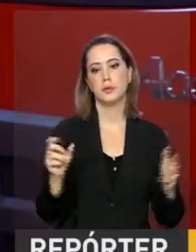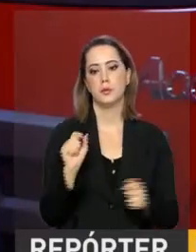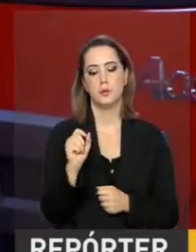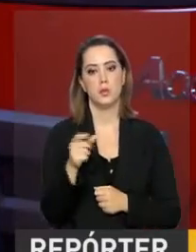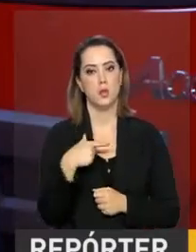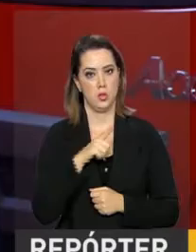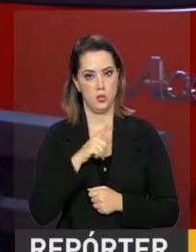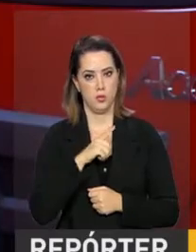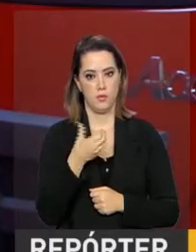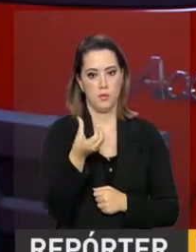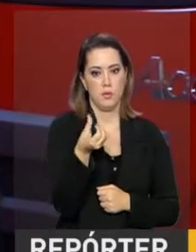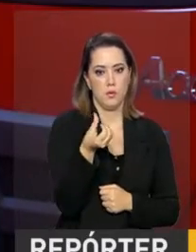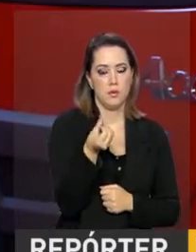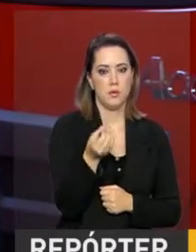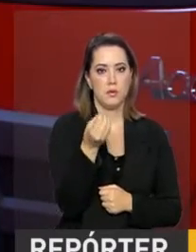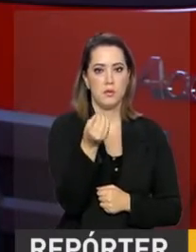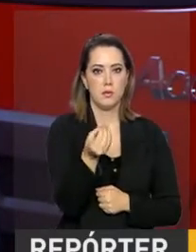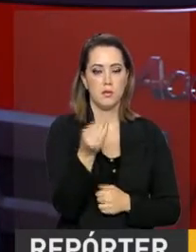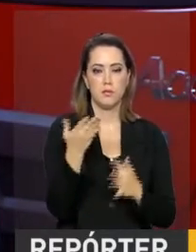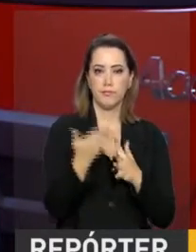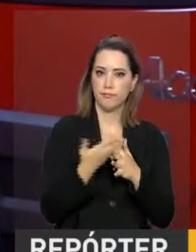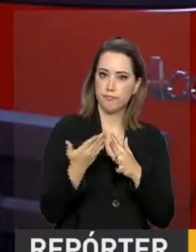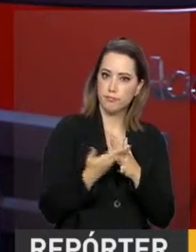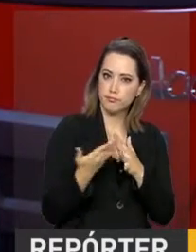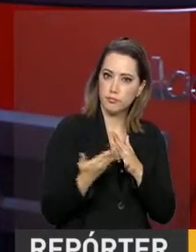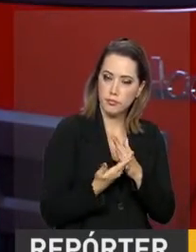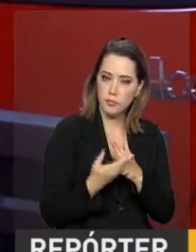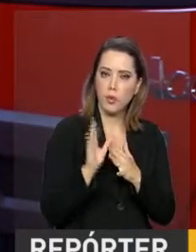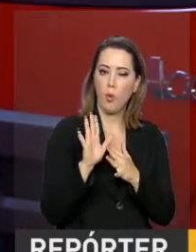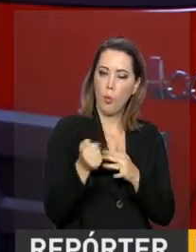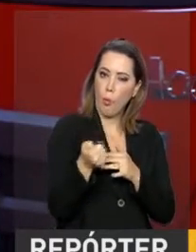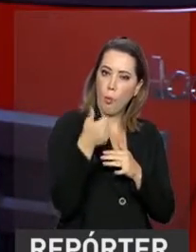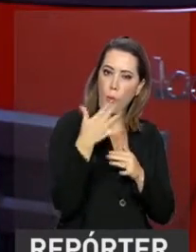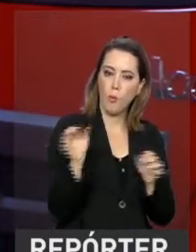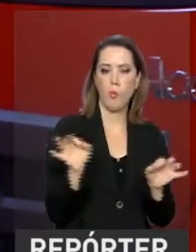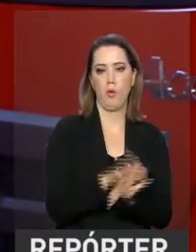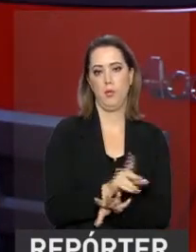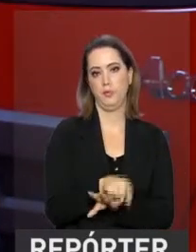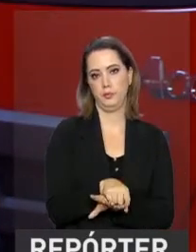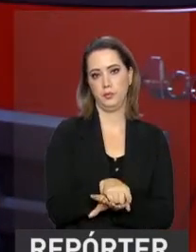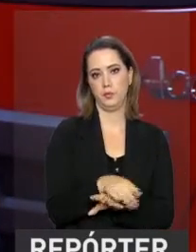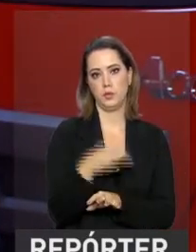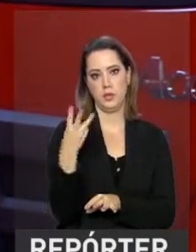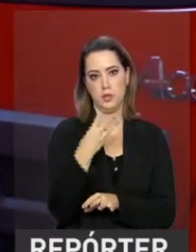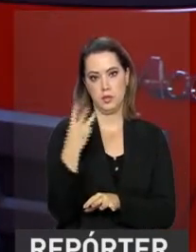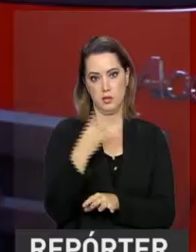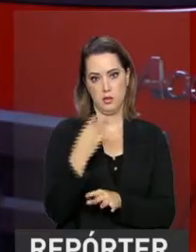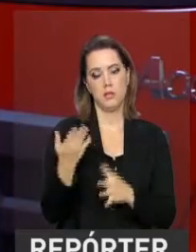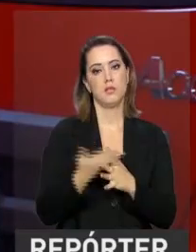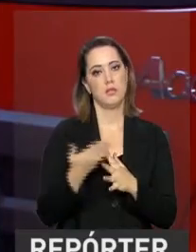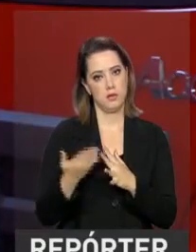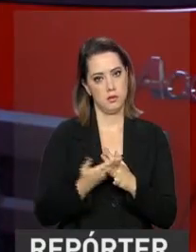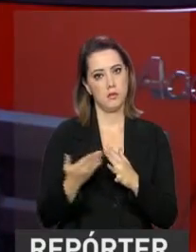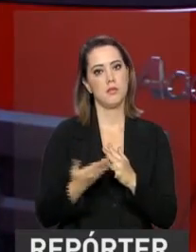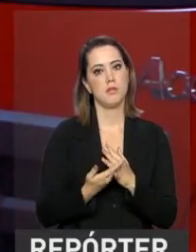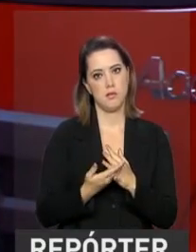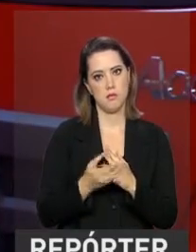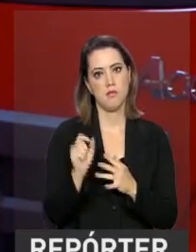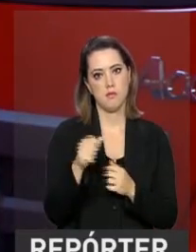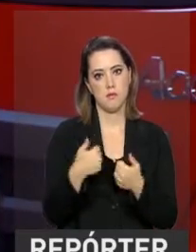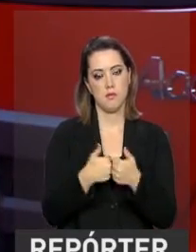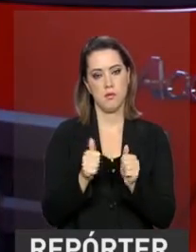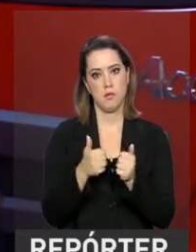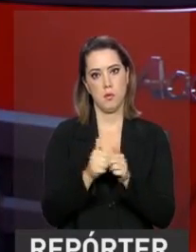60 parcelas né o qual já está quase acabando em 3 teve 80 financiado está